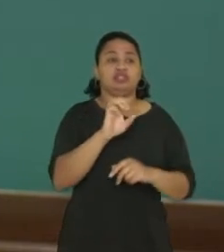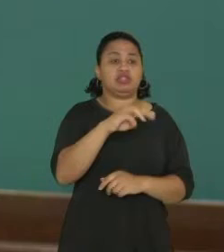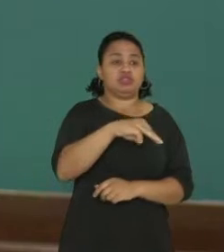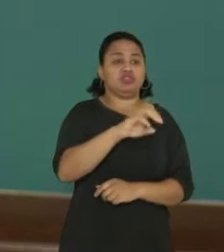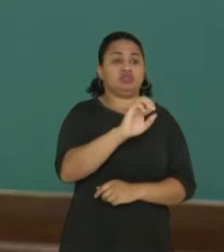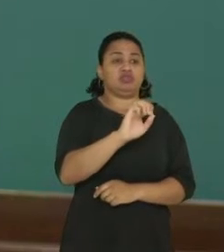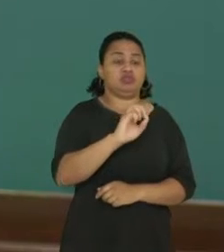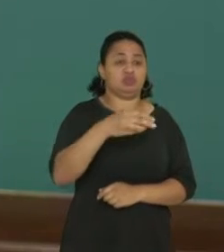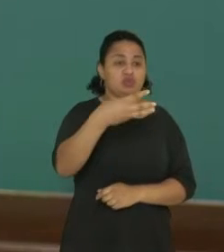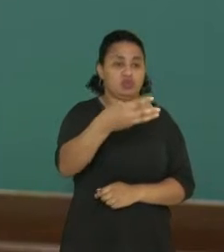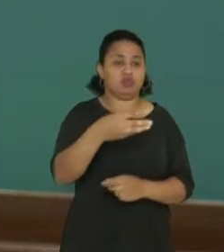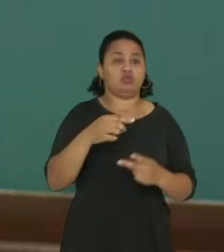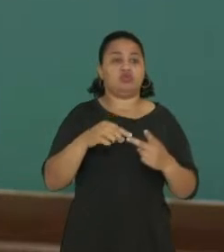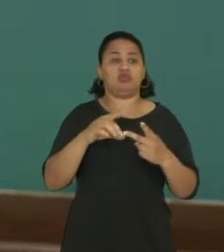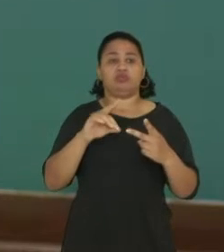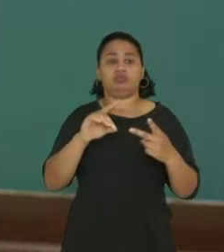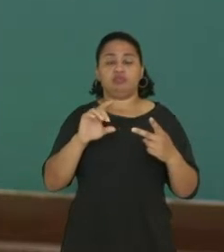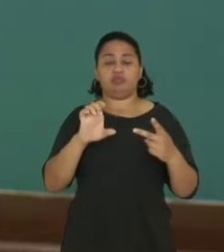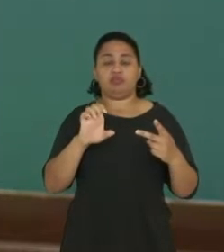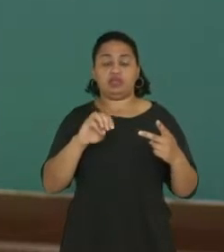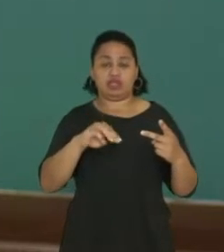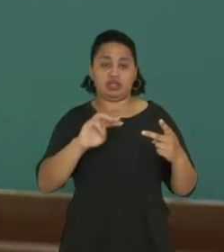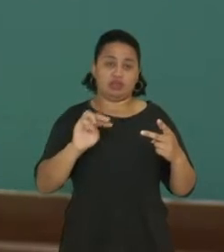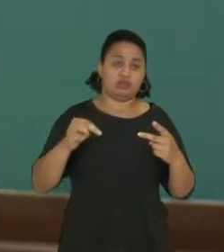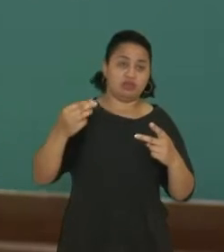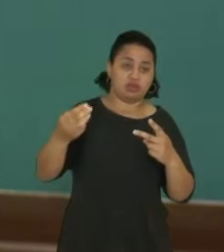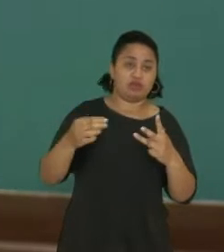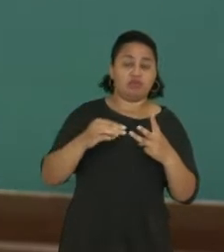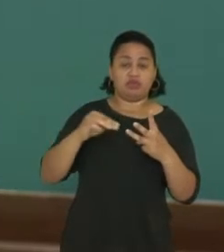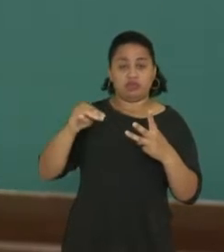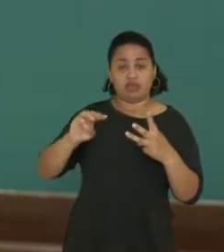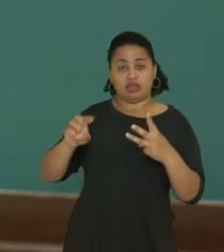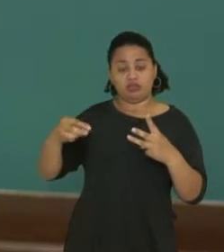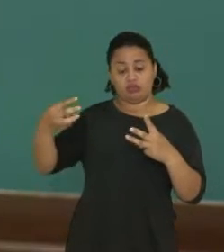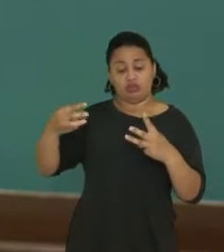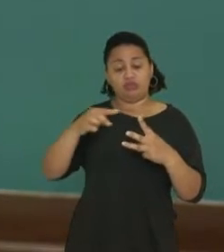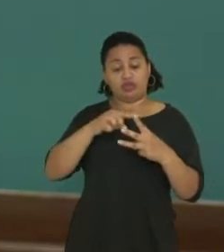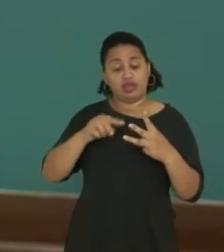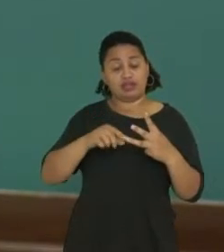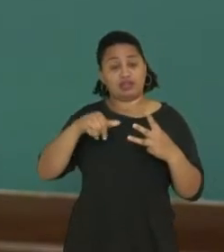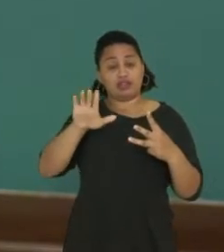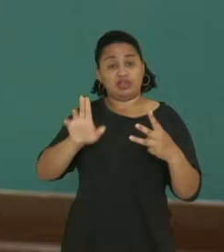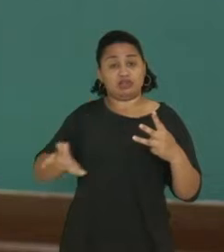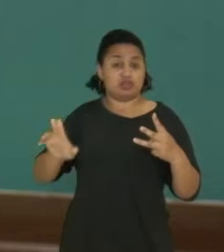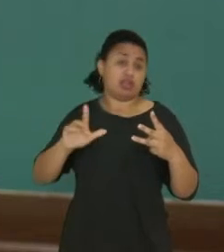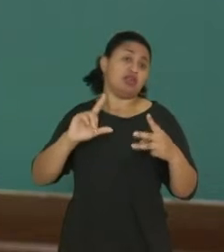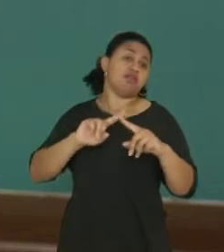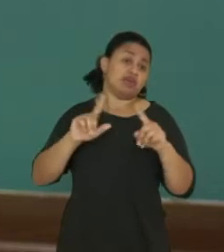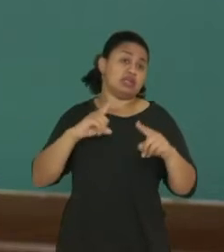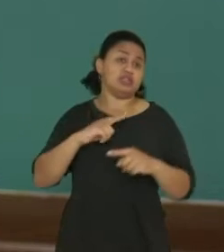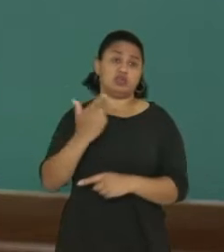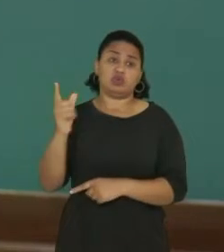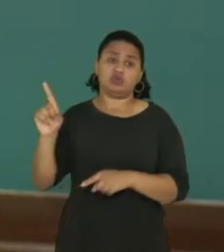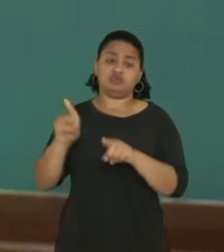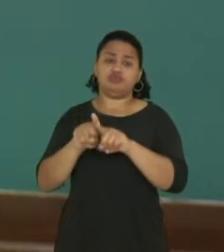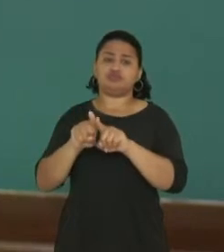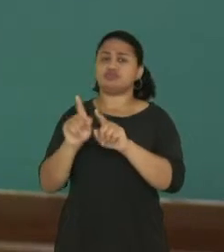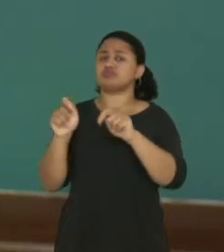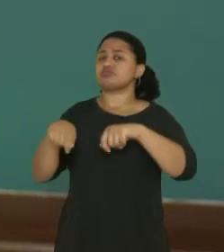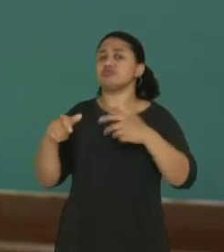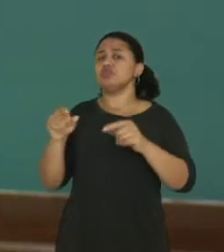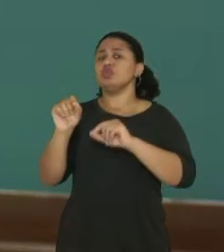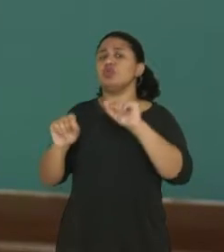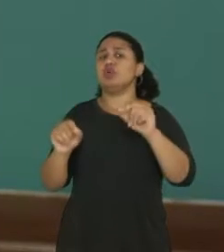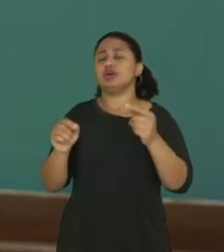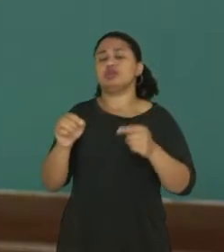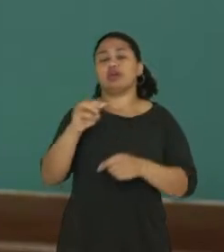cúbico, decímetro cúbico, as mais utilizadas, tá? Tem outras também. E quando a gente está falando de capacidade, a gente está falando lá